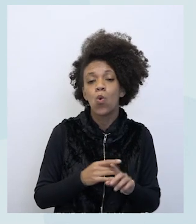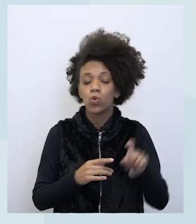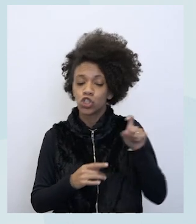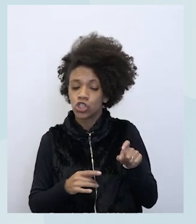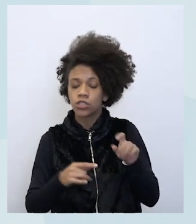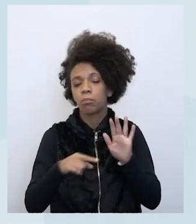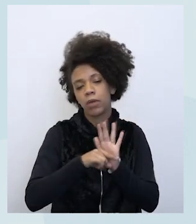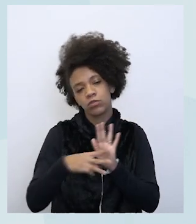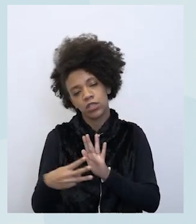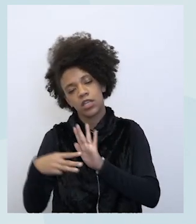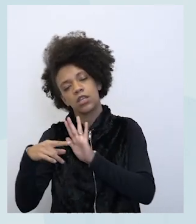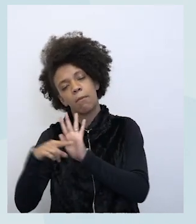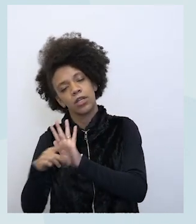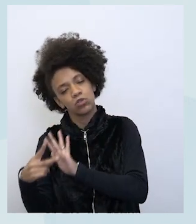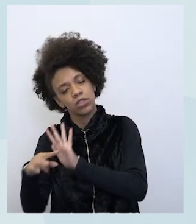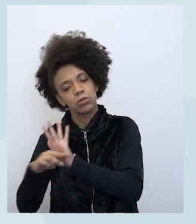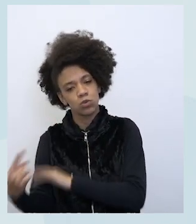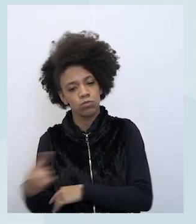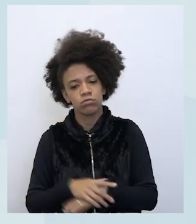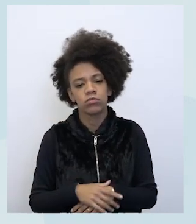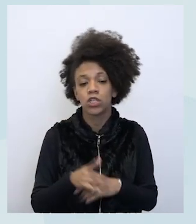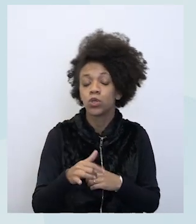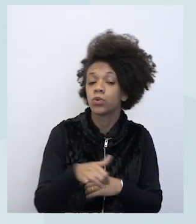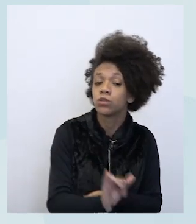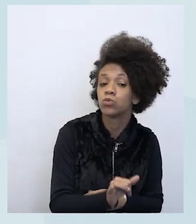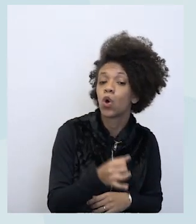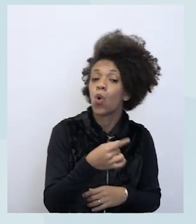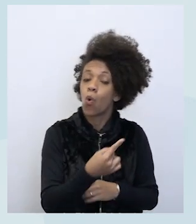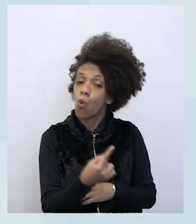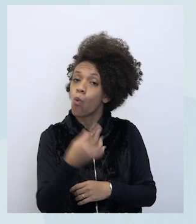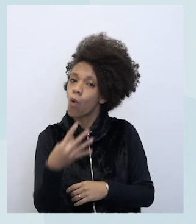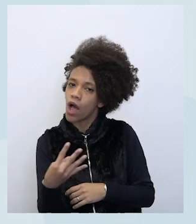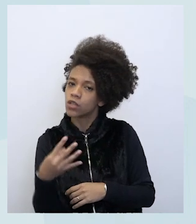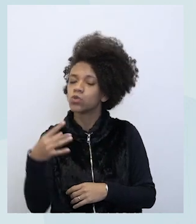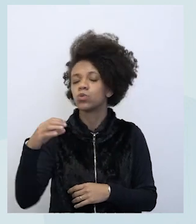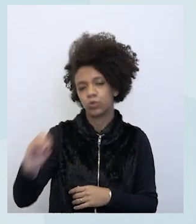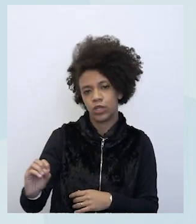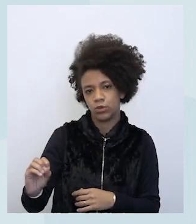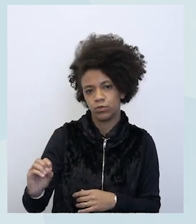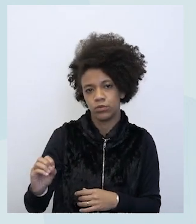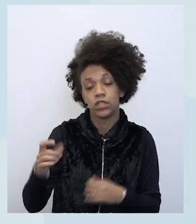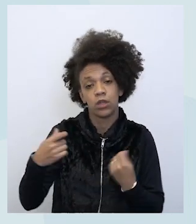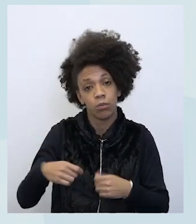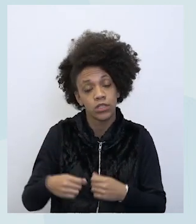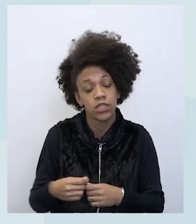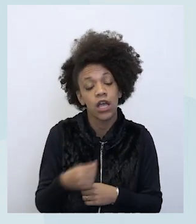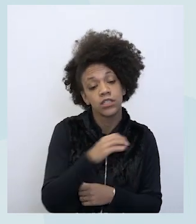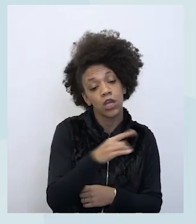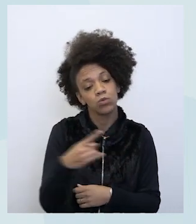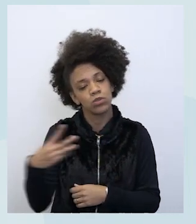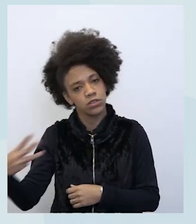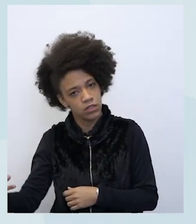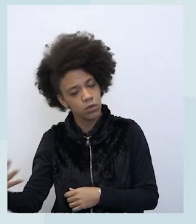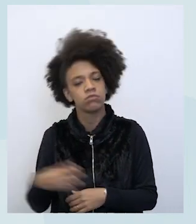2, menos 1, 0 e 1. E no Y, tem o 1, tem o 4 e tem o 0. Então, tem que ser 0, 1, 2, 3 e 4, tá